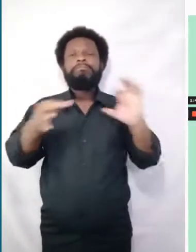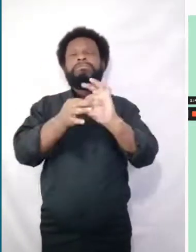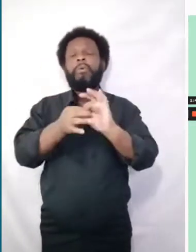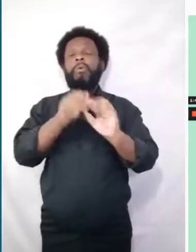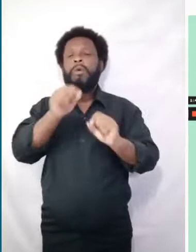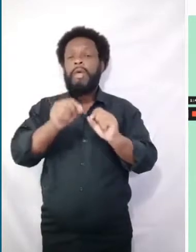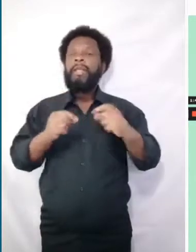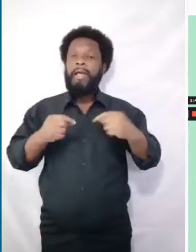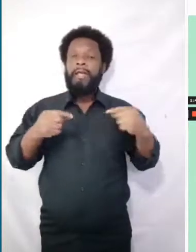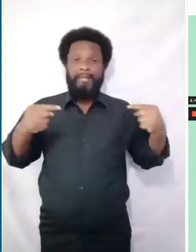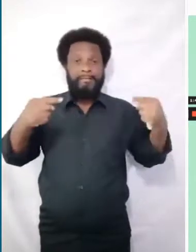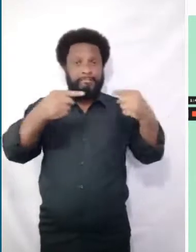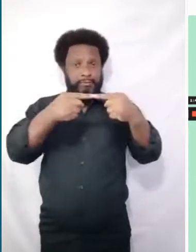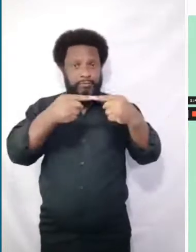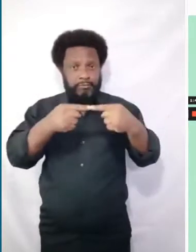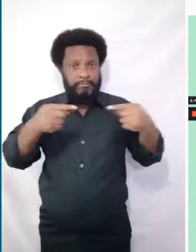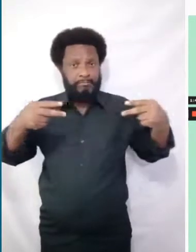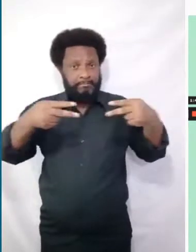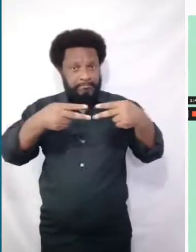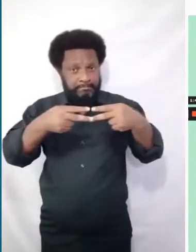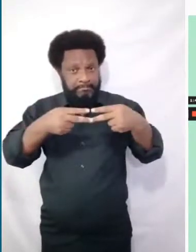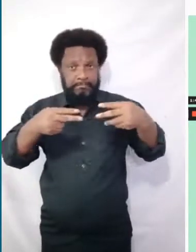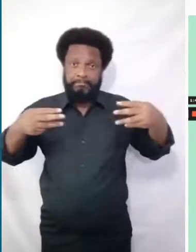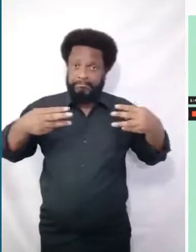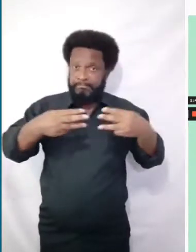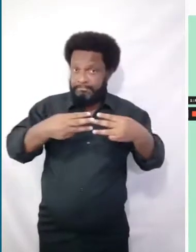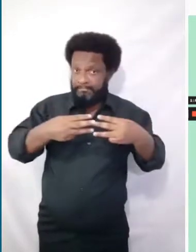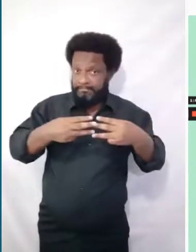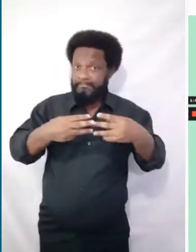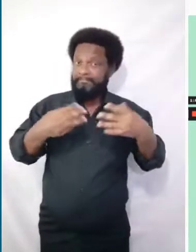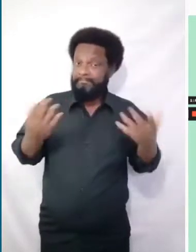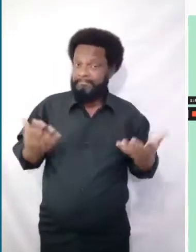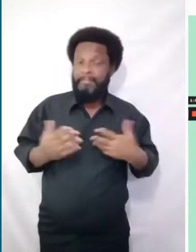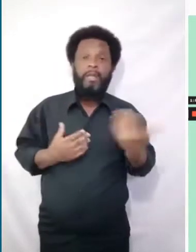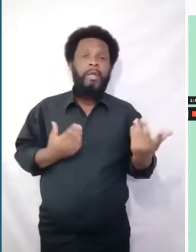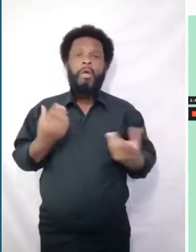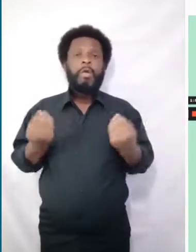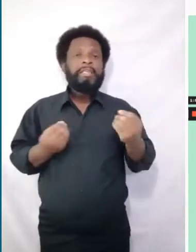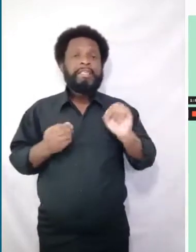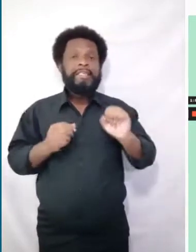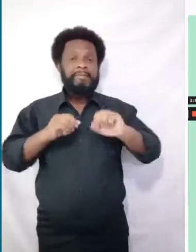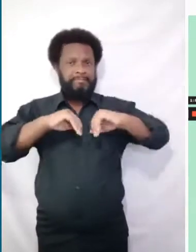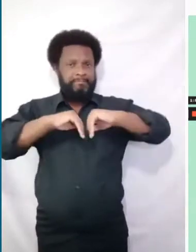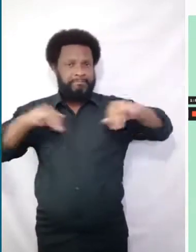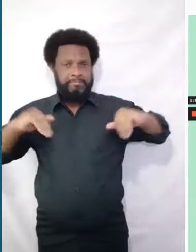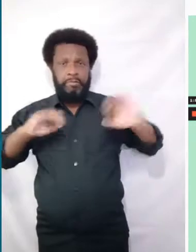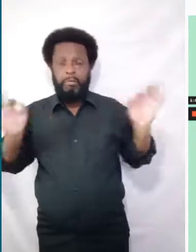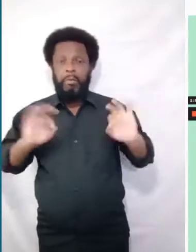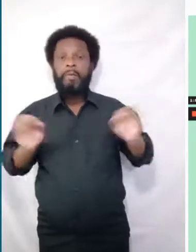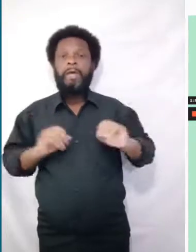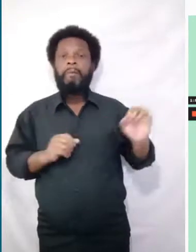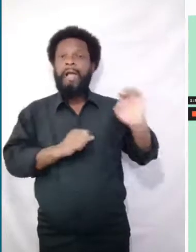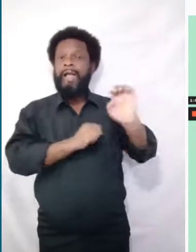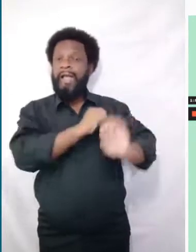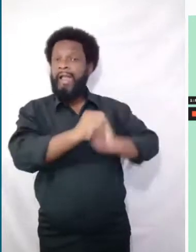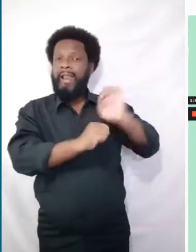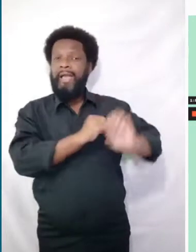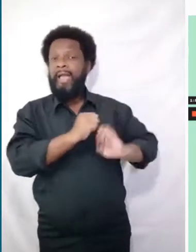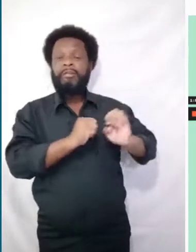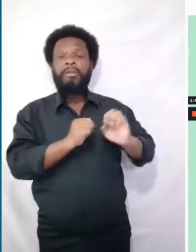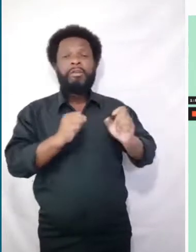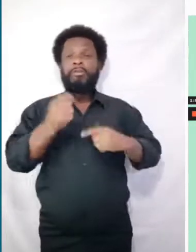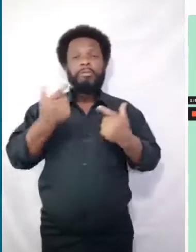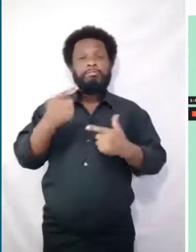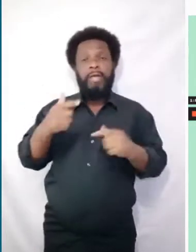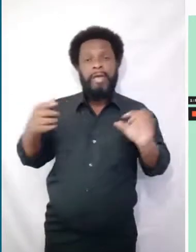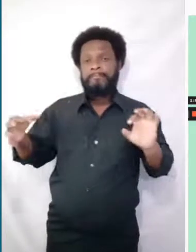que são pares eletrônicos ligantes? São as ligações simples, ligações dupla ou tripla, certo? Os pares eletrônicos não ligantes